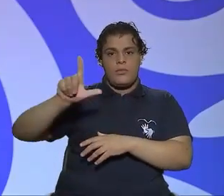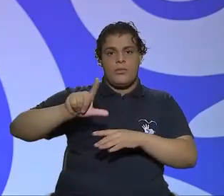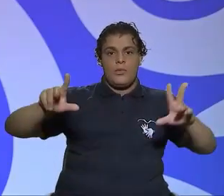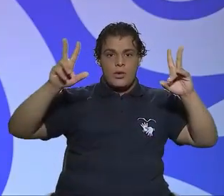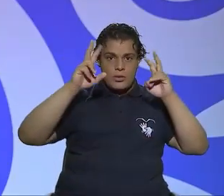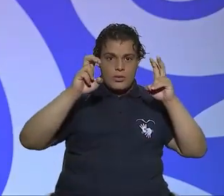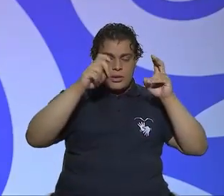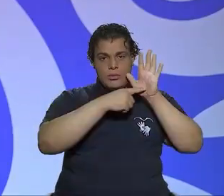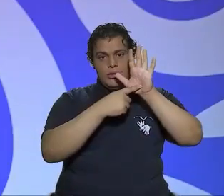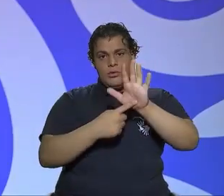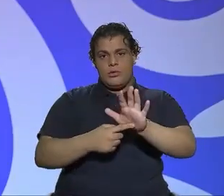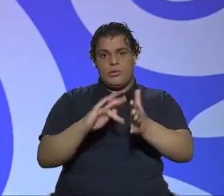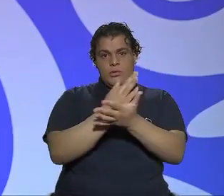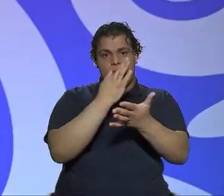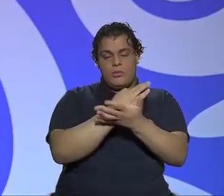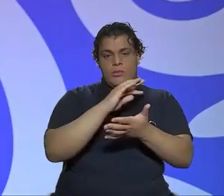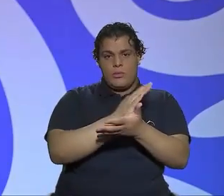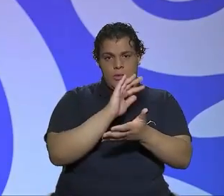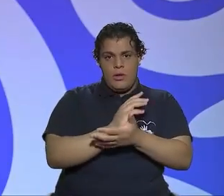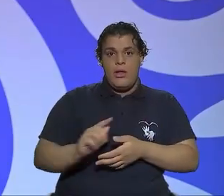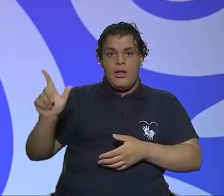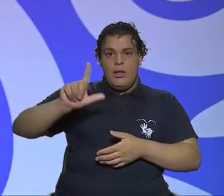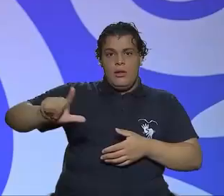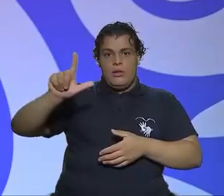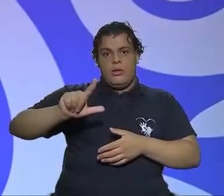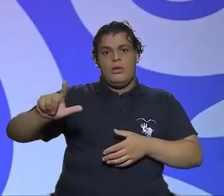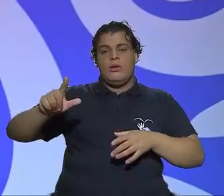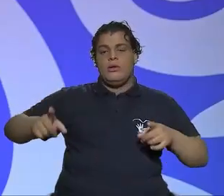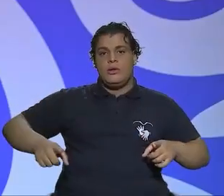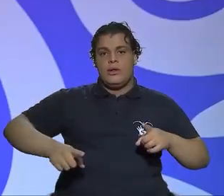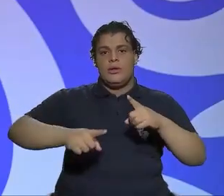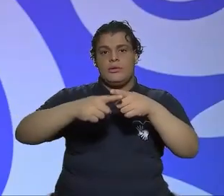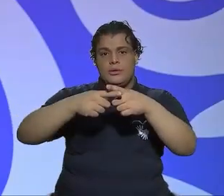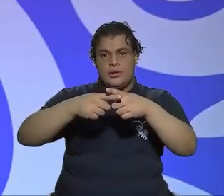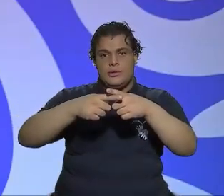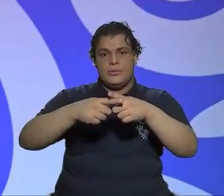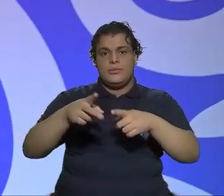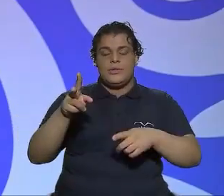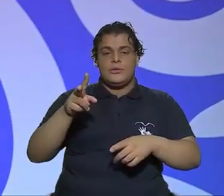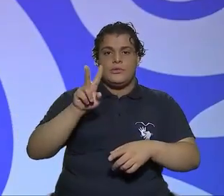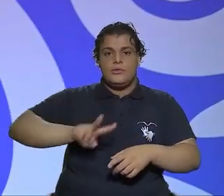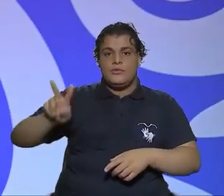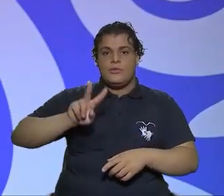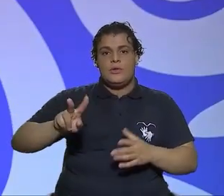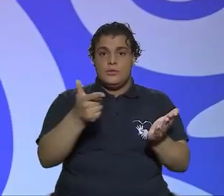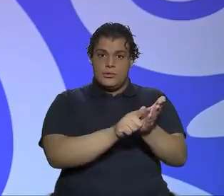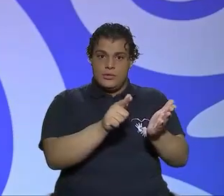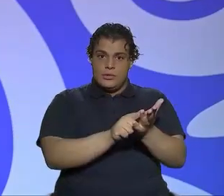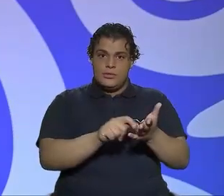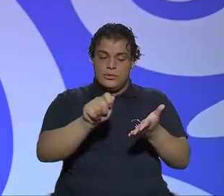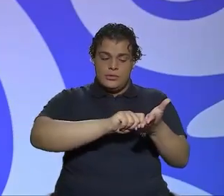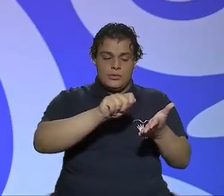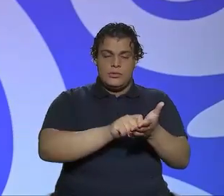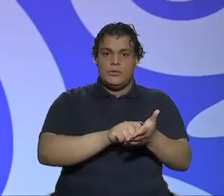tema indicado pelo festival: a literatura na encruzilhada, o valor do livro e do escritor na vida de um